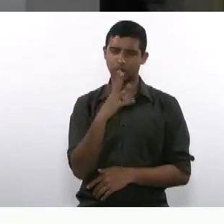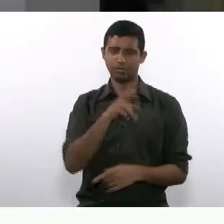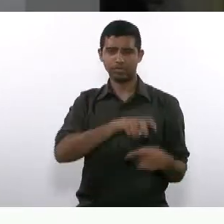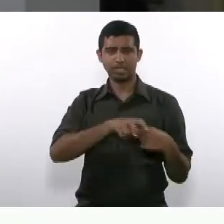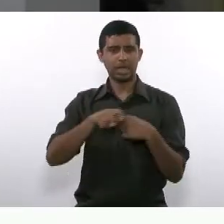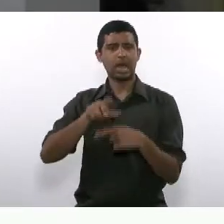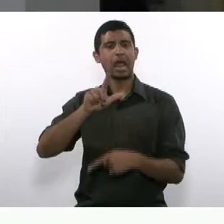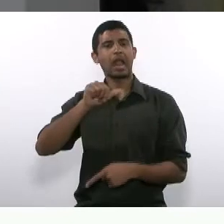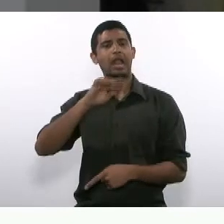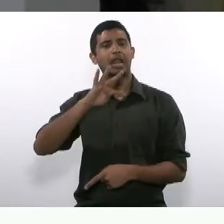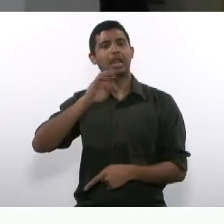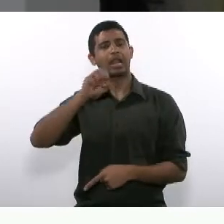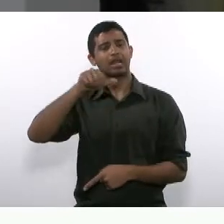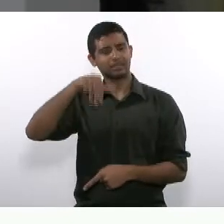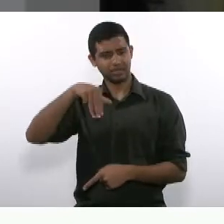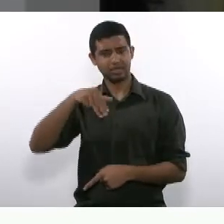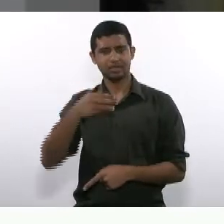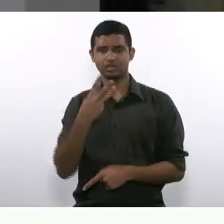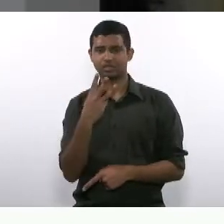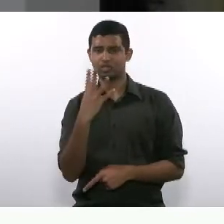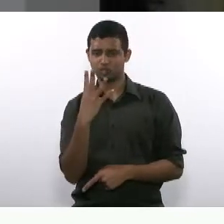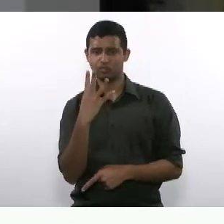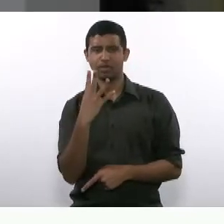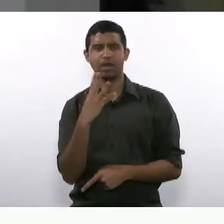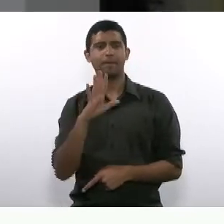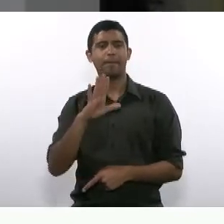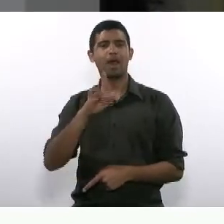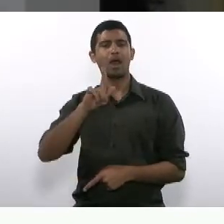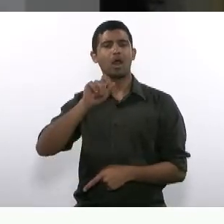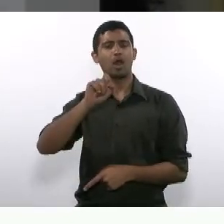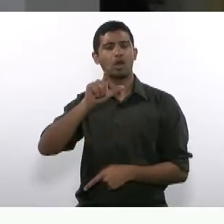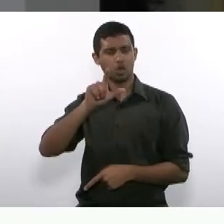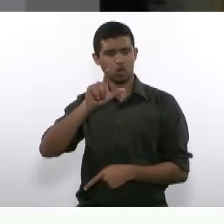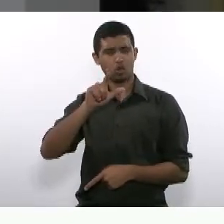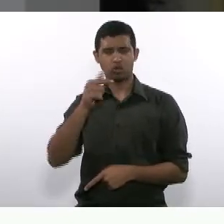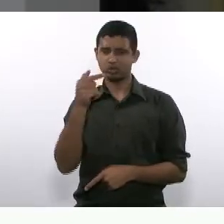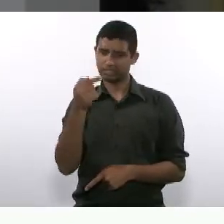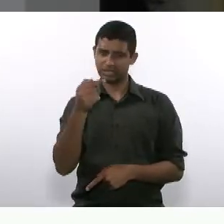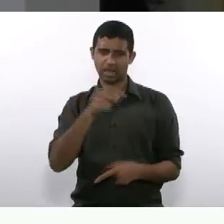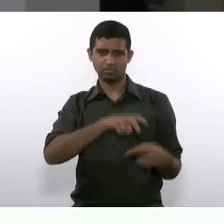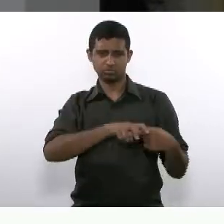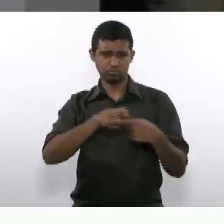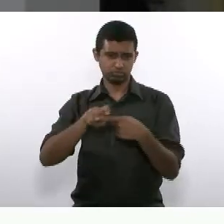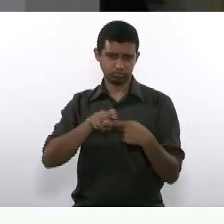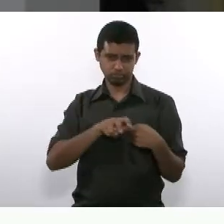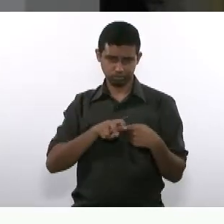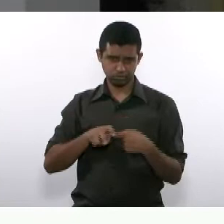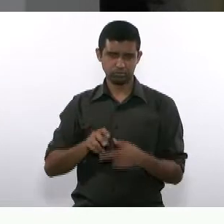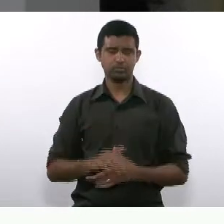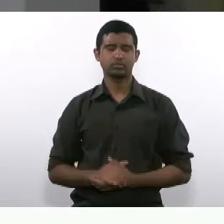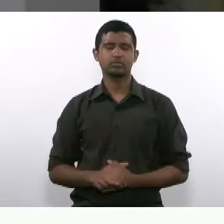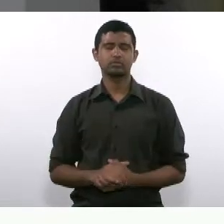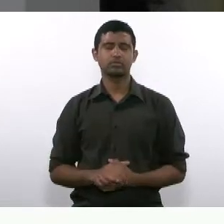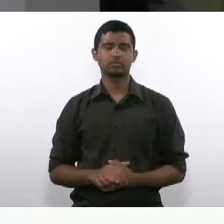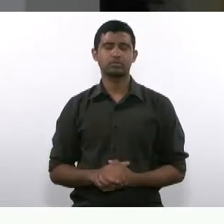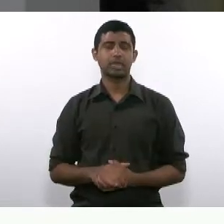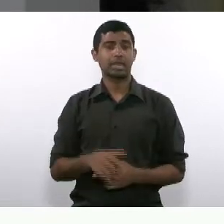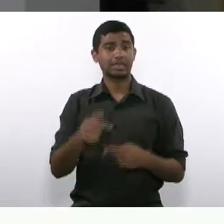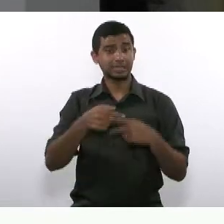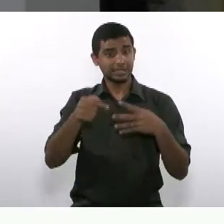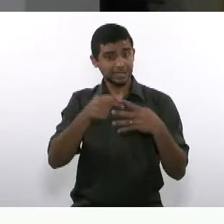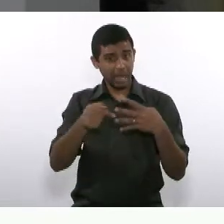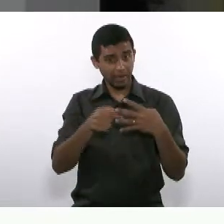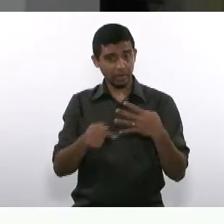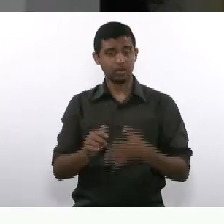Latam entre 3 e 4 voos, e a Latam 7 voos. Seriam 7 voos semanais, o